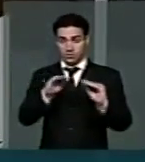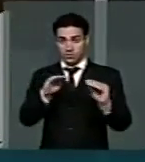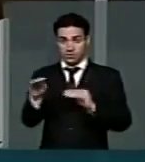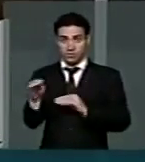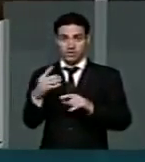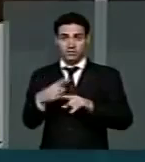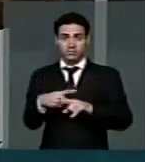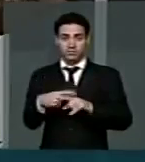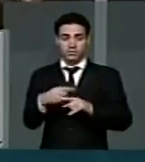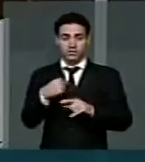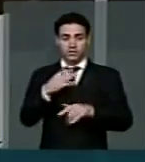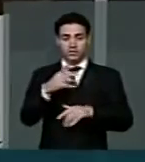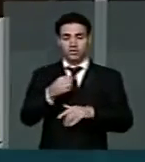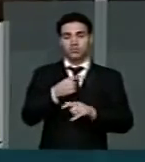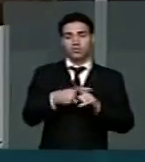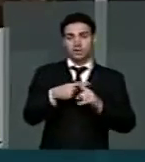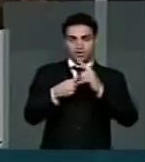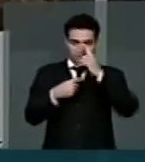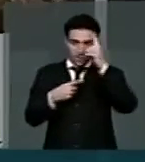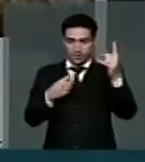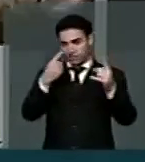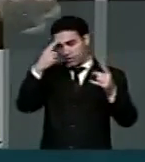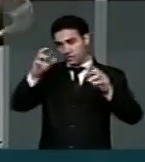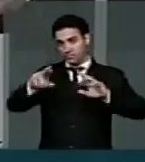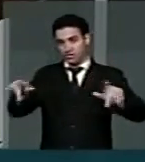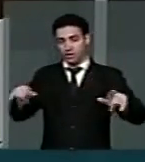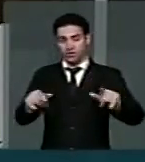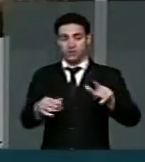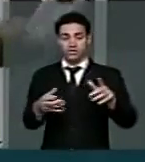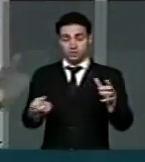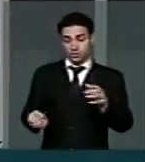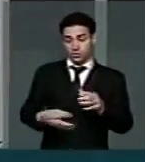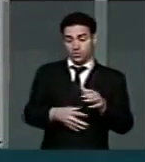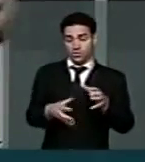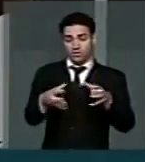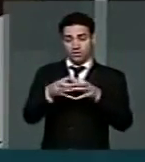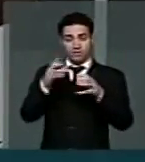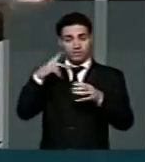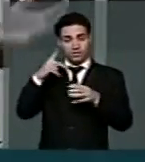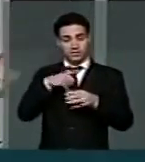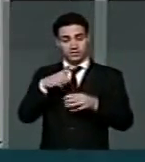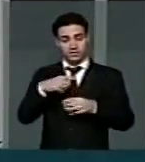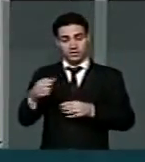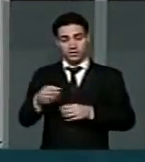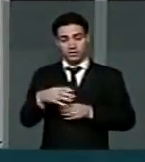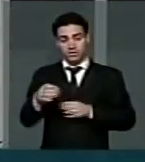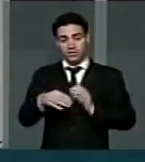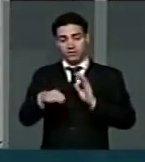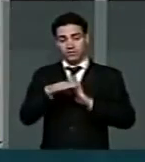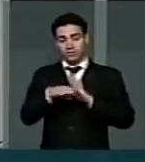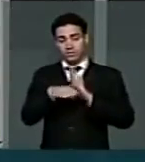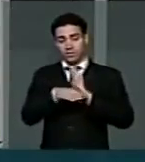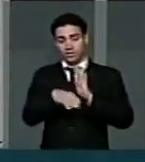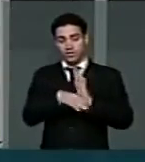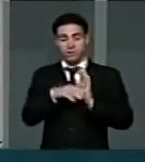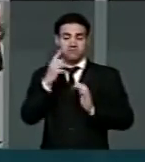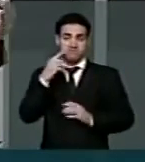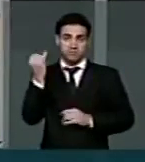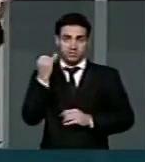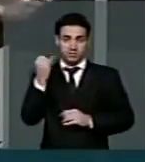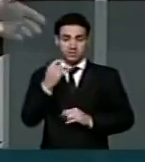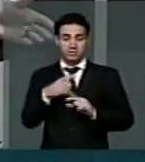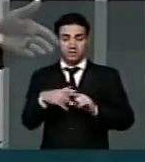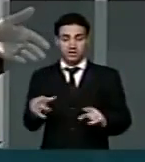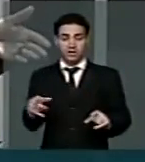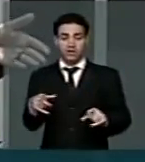de altos ideais, os partidos que se constituíram agora trazem novidades programáticas fundamentais, e esses